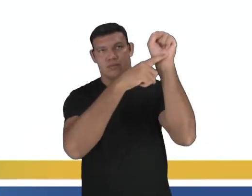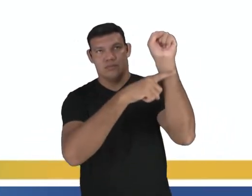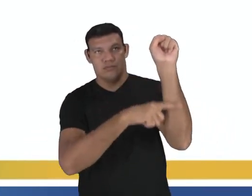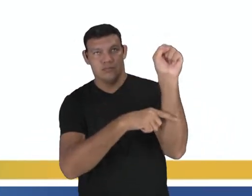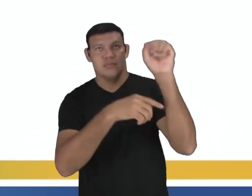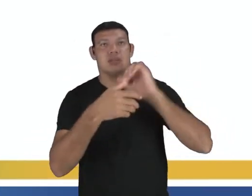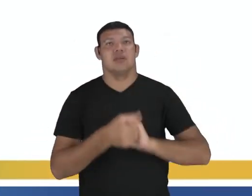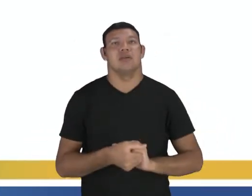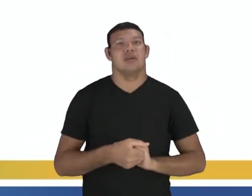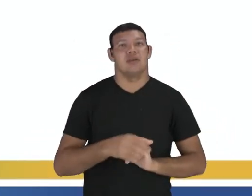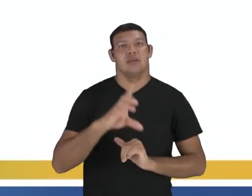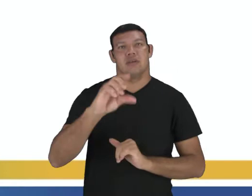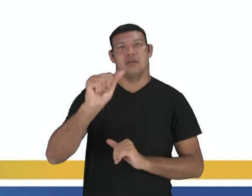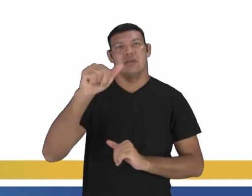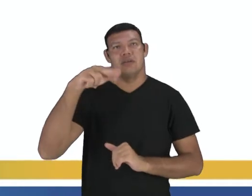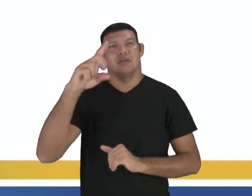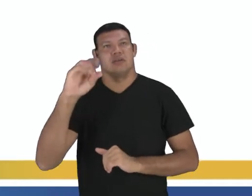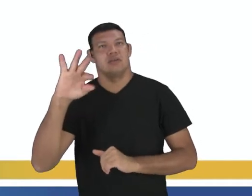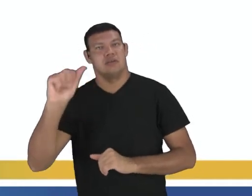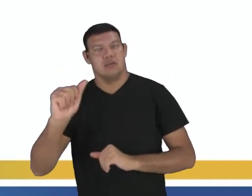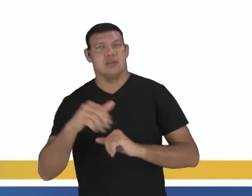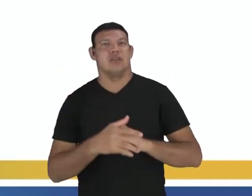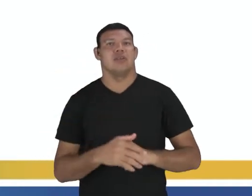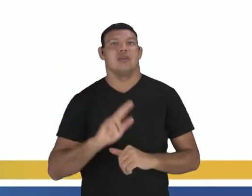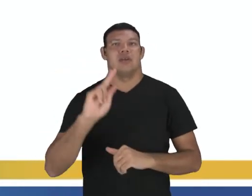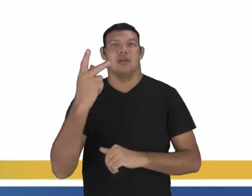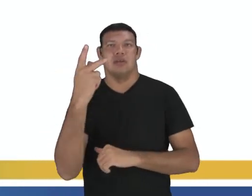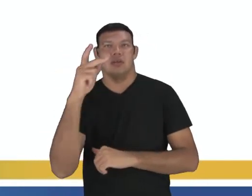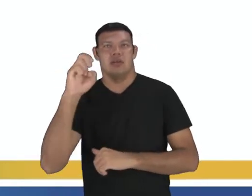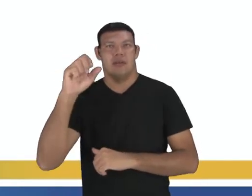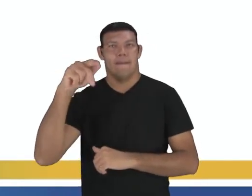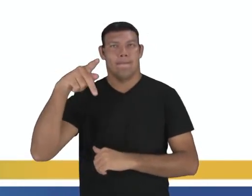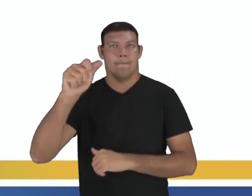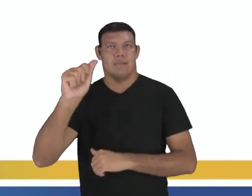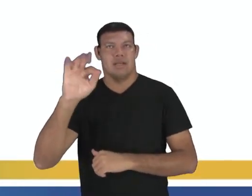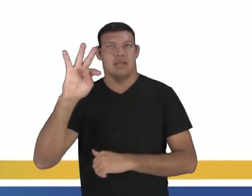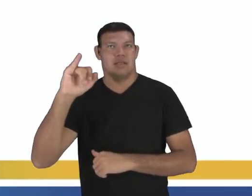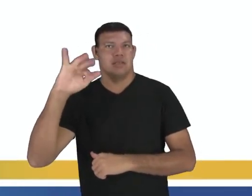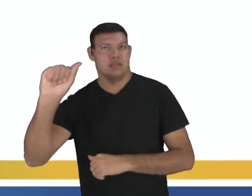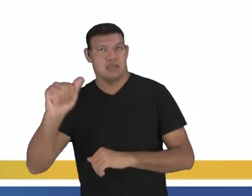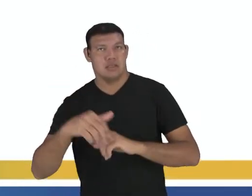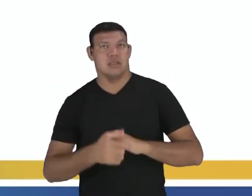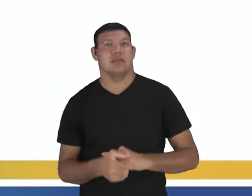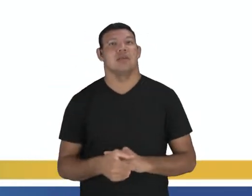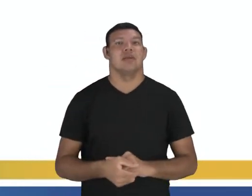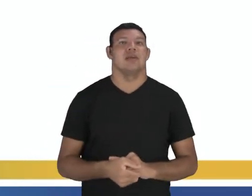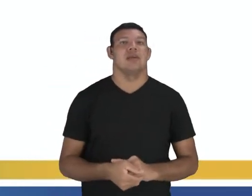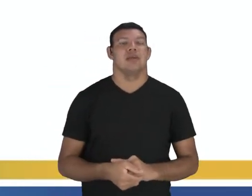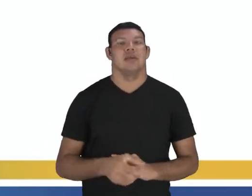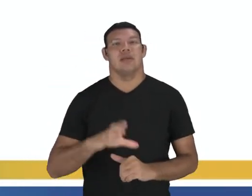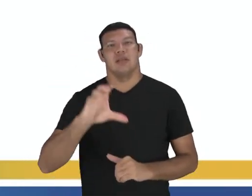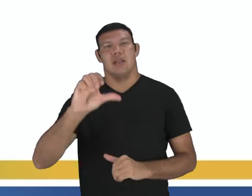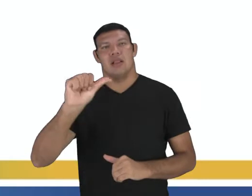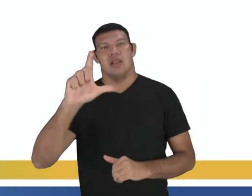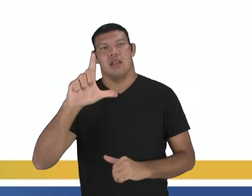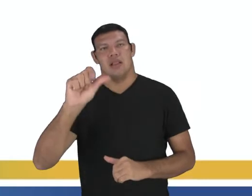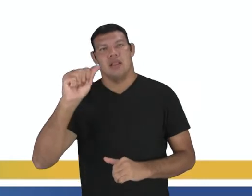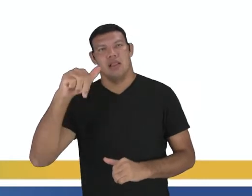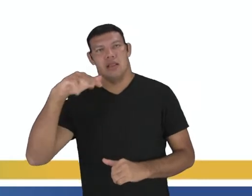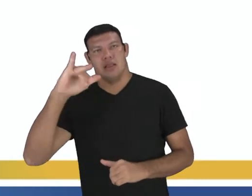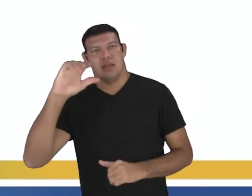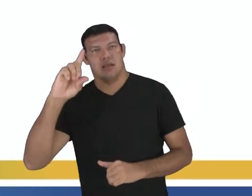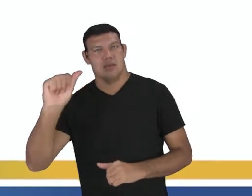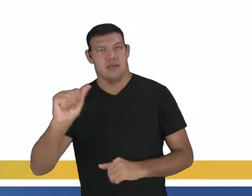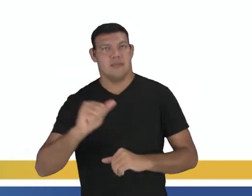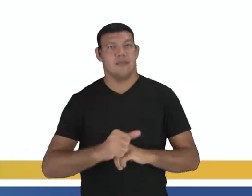sífilis, candidíase, as hepatites virais, clamídia, HPV, tricomoníase, gonorreia,